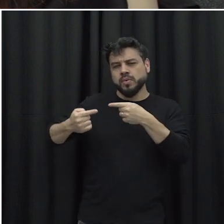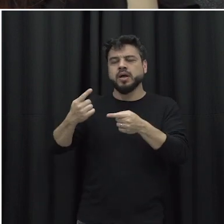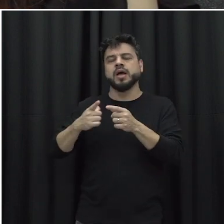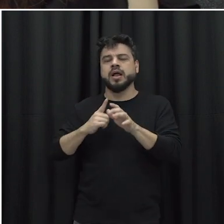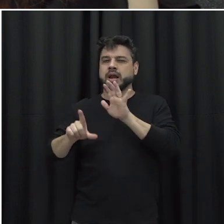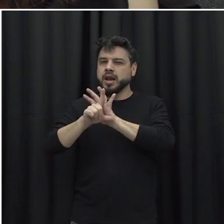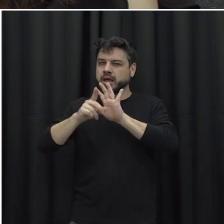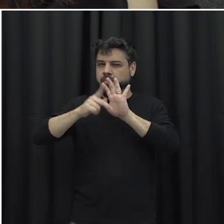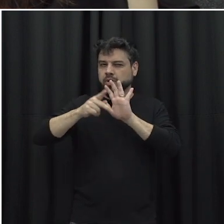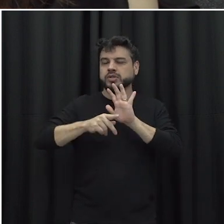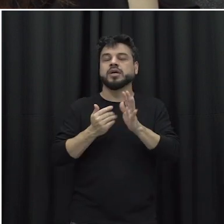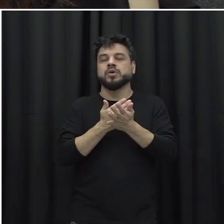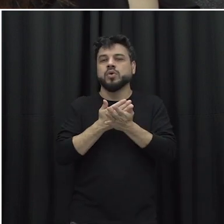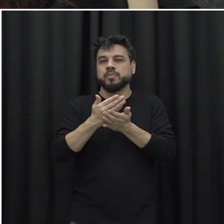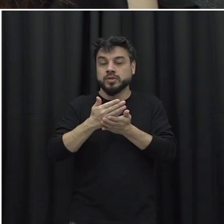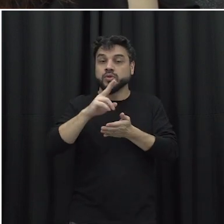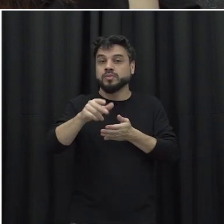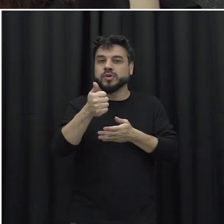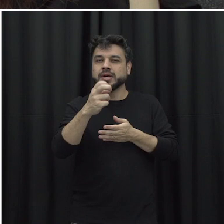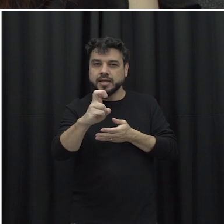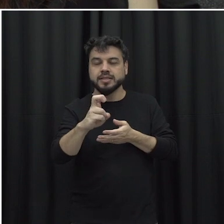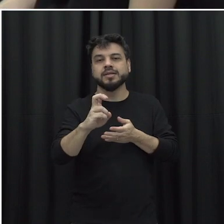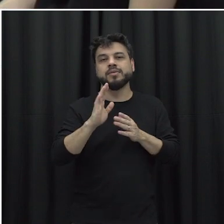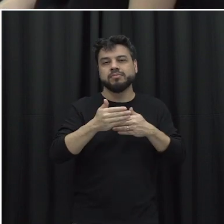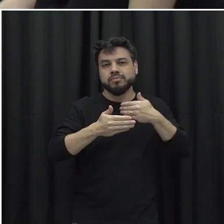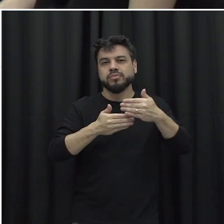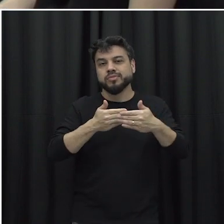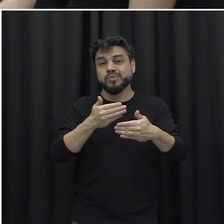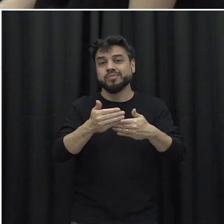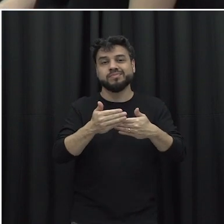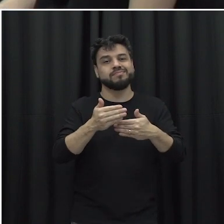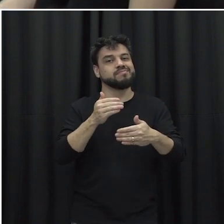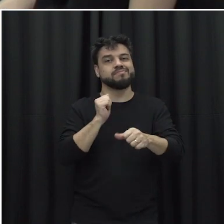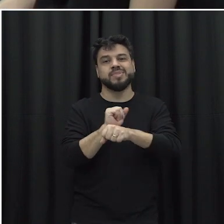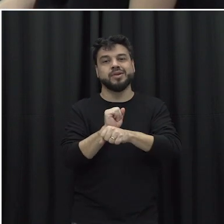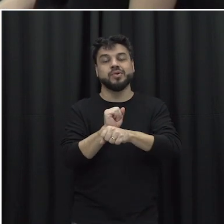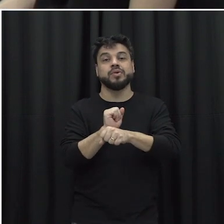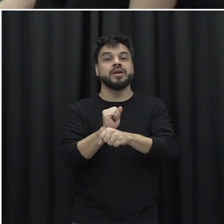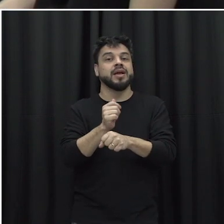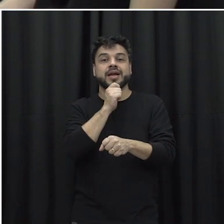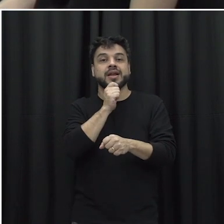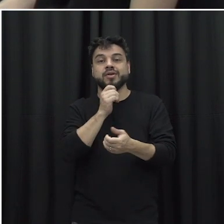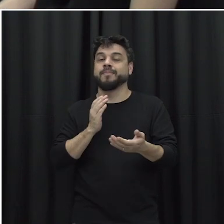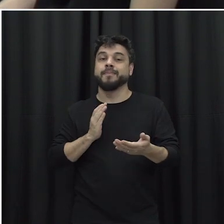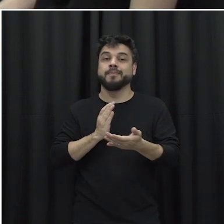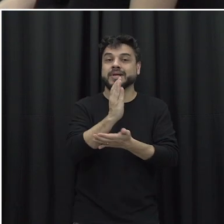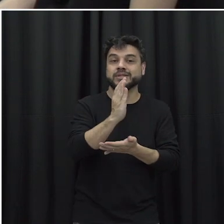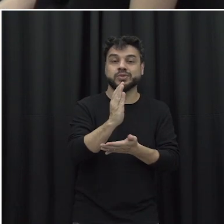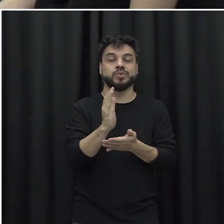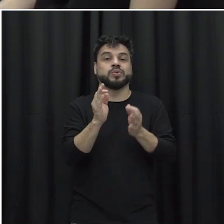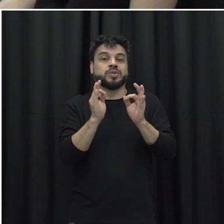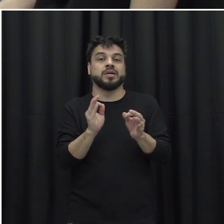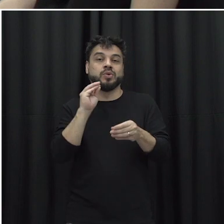2015. Ele passou por algumas instâncias lá, mas ainda não andou e não teve uma aprovação